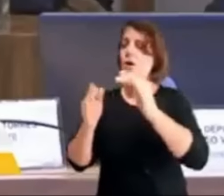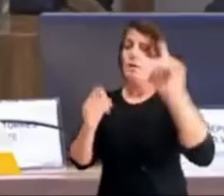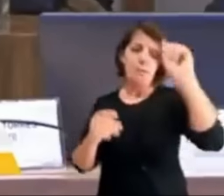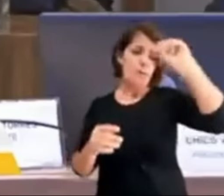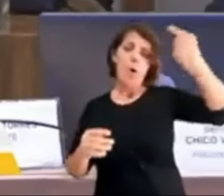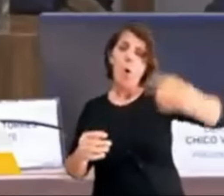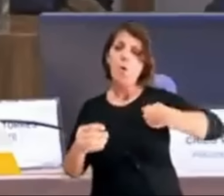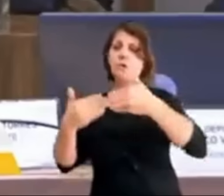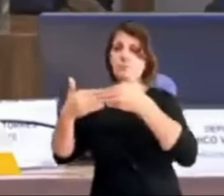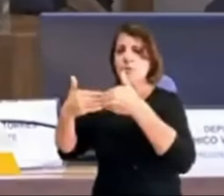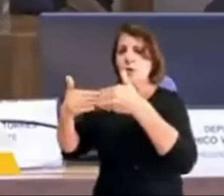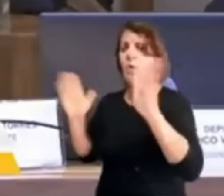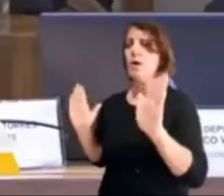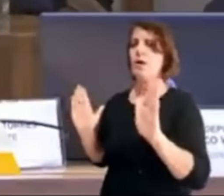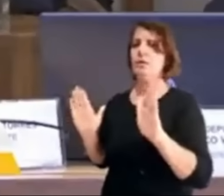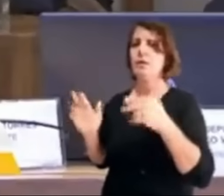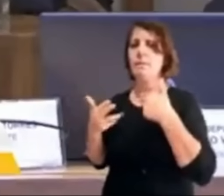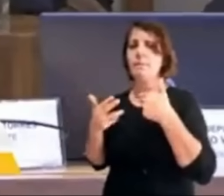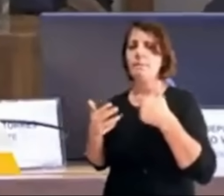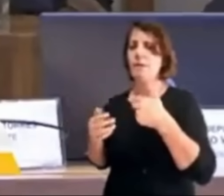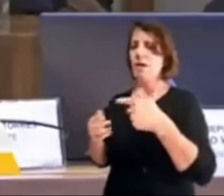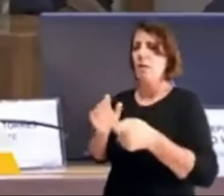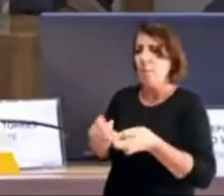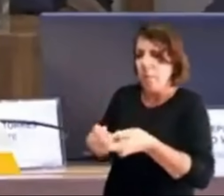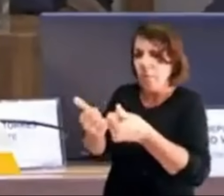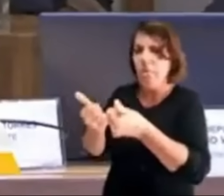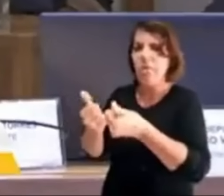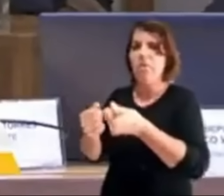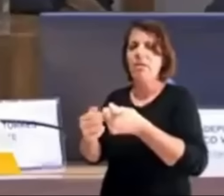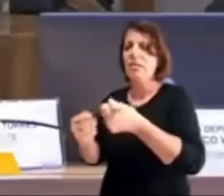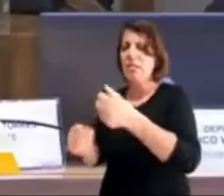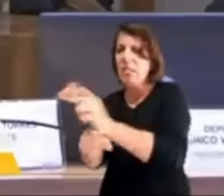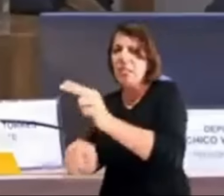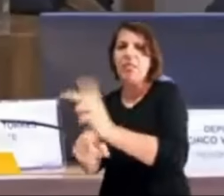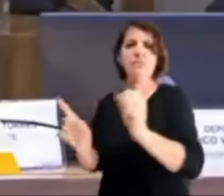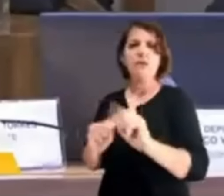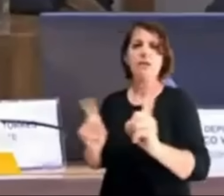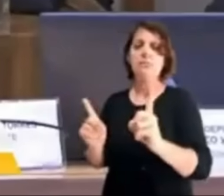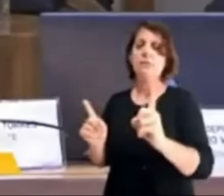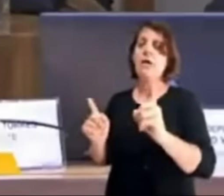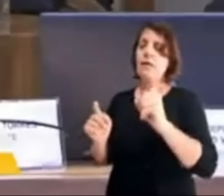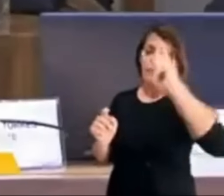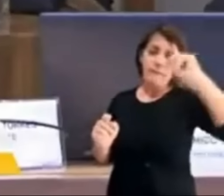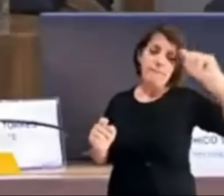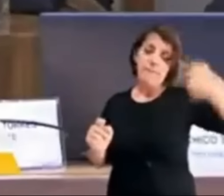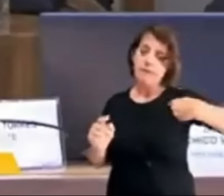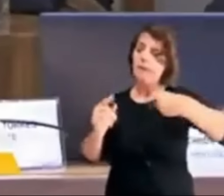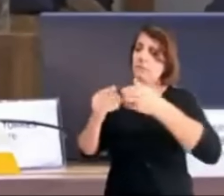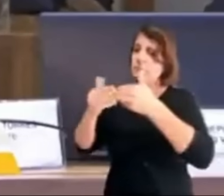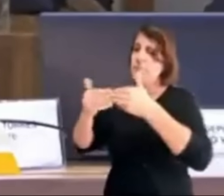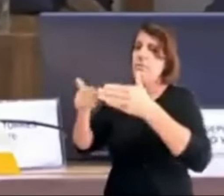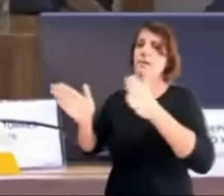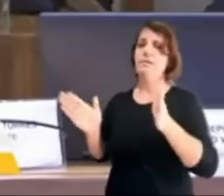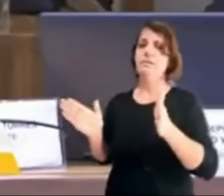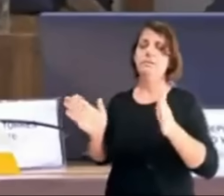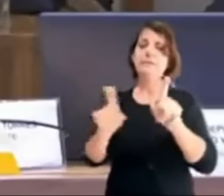ter paciência nem conivência com nenhum. Para o senhor ter uma ideia, até a munição